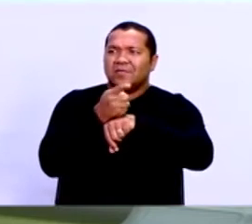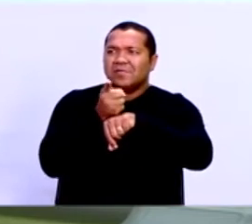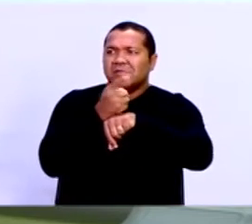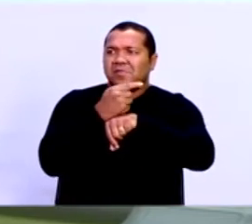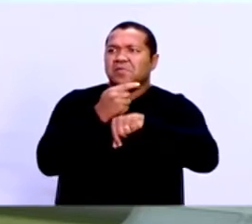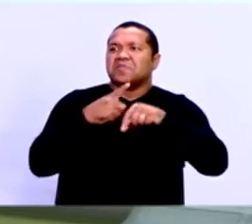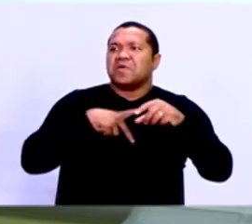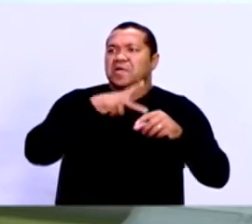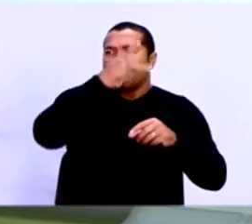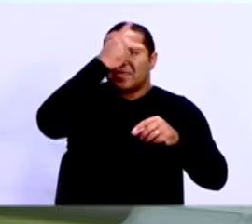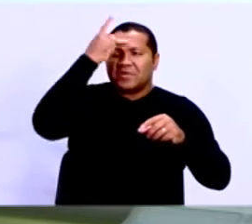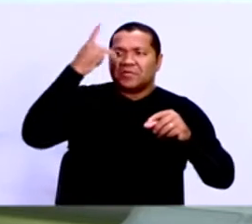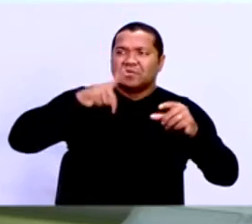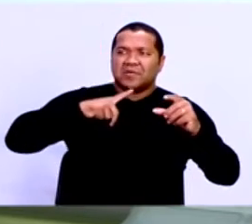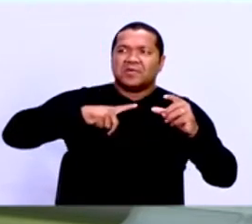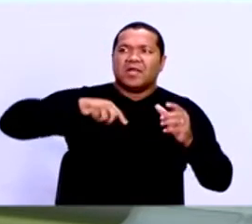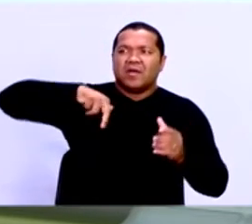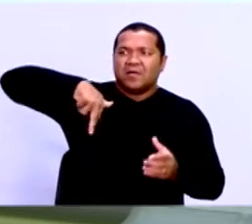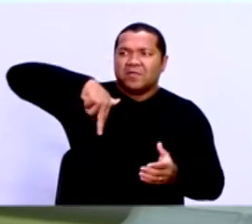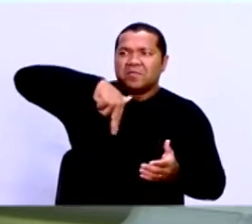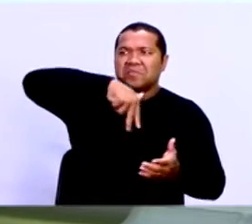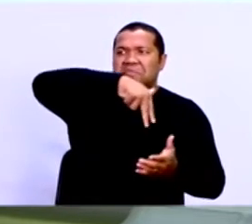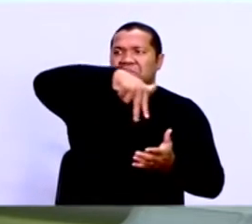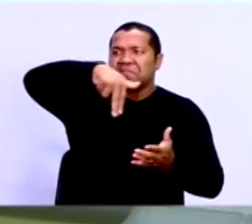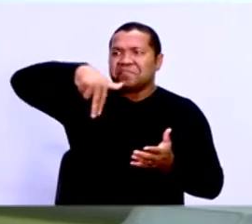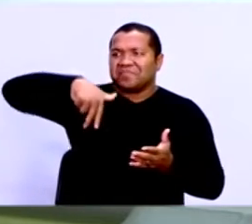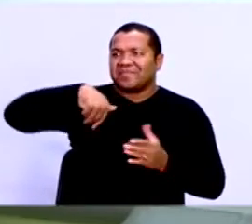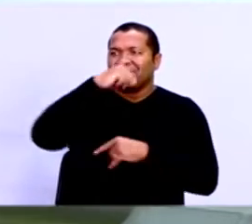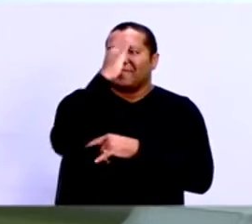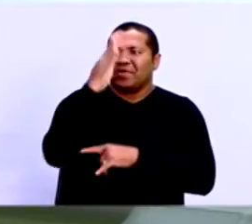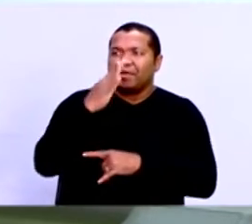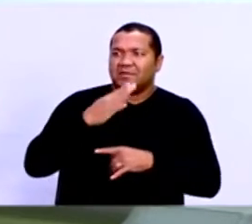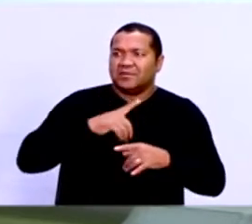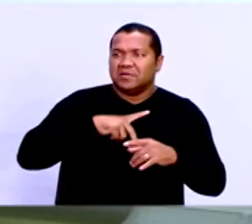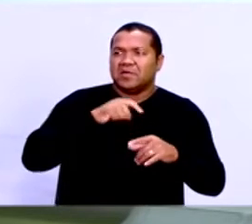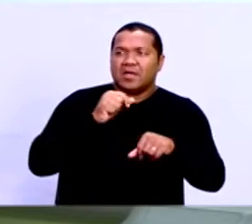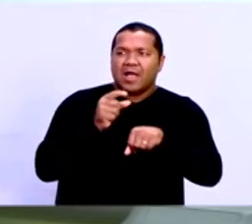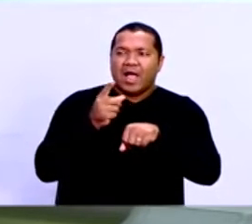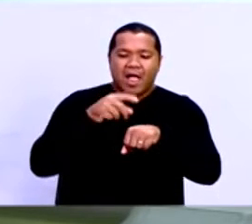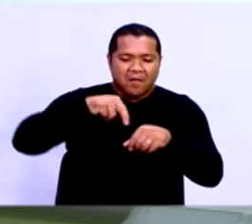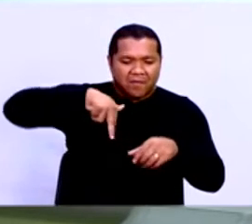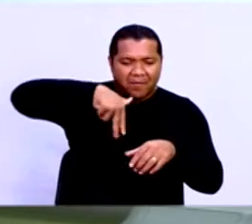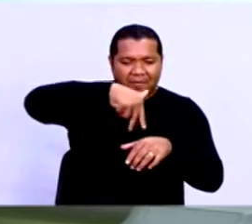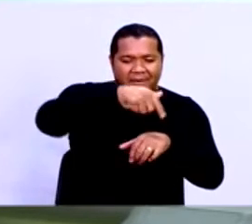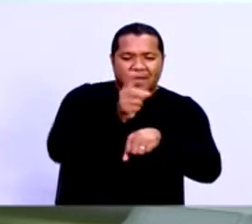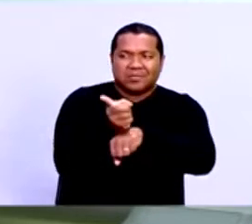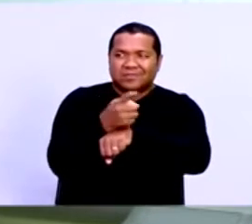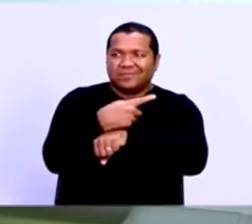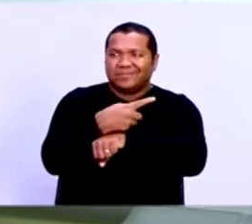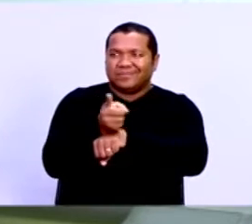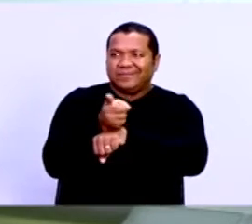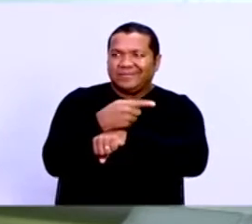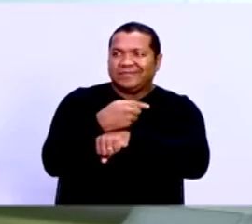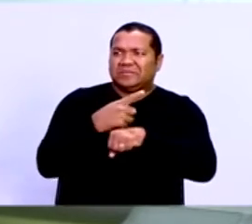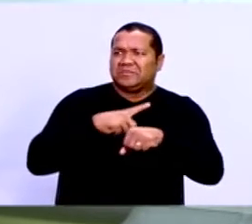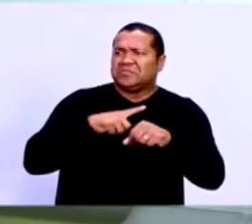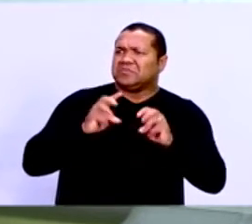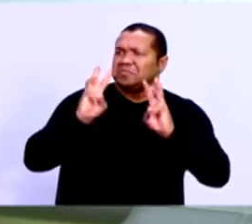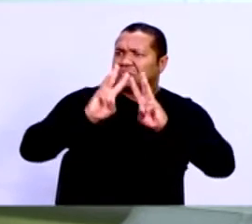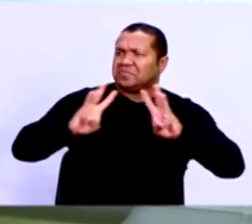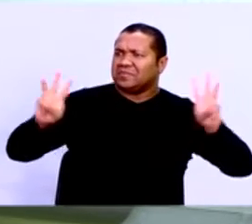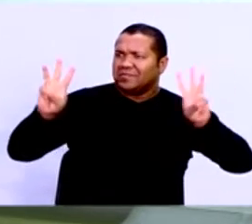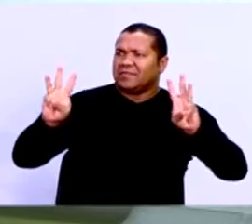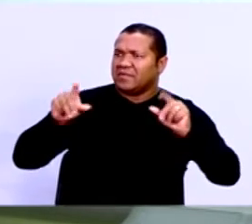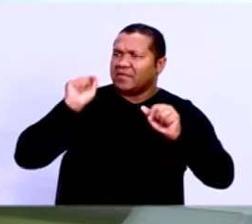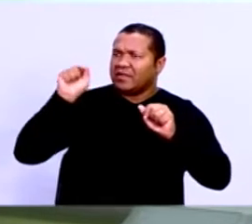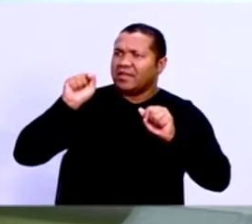brasil ela vai se movimentando gente isso é praticamente fisicamente impossível de se fazer só tentando